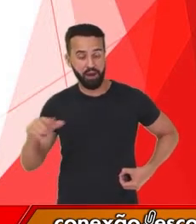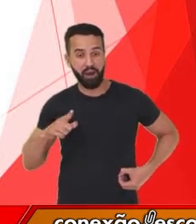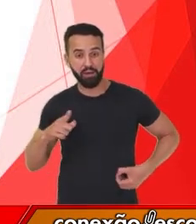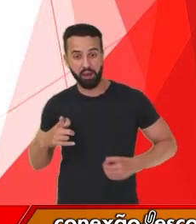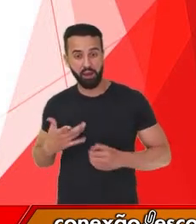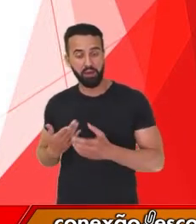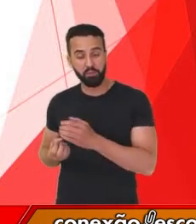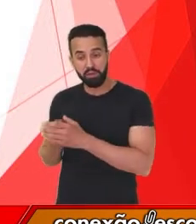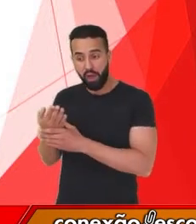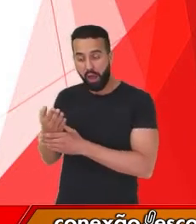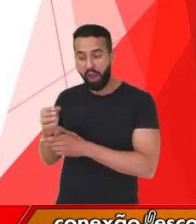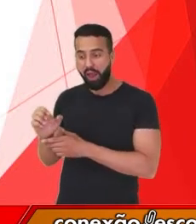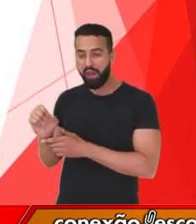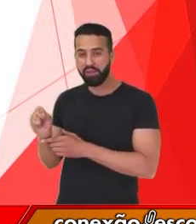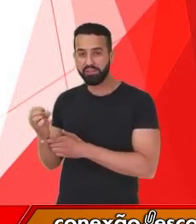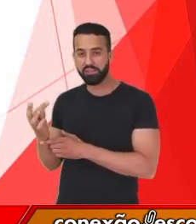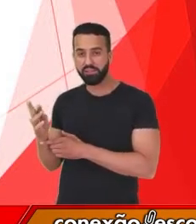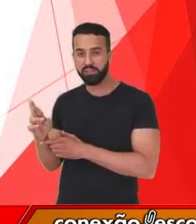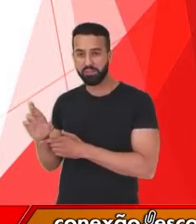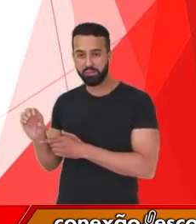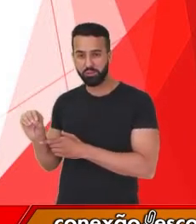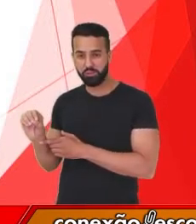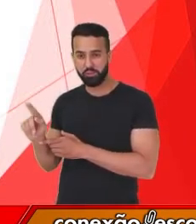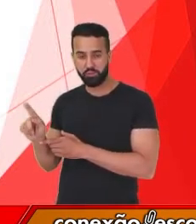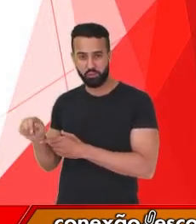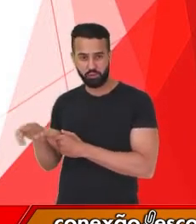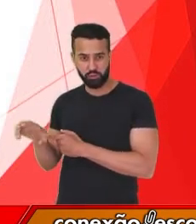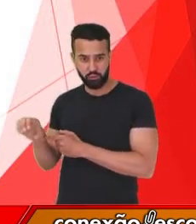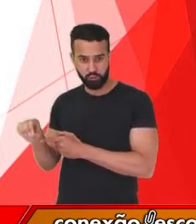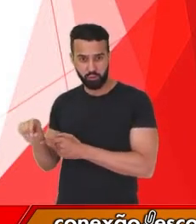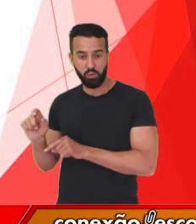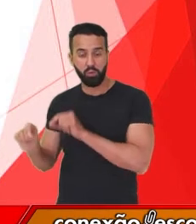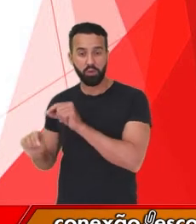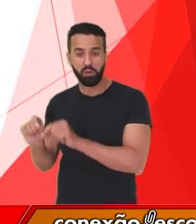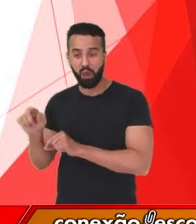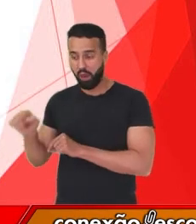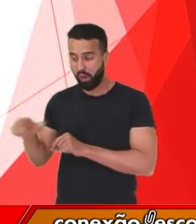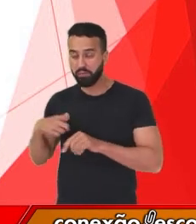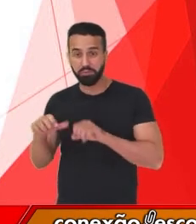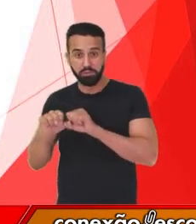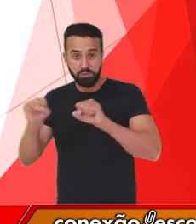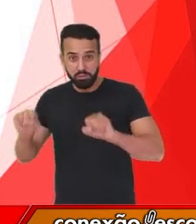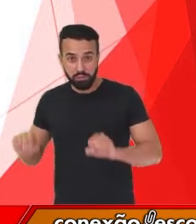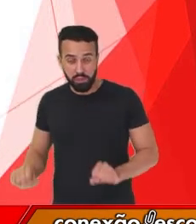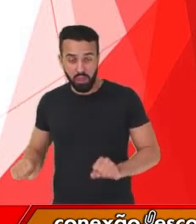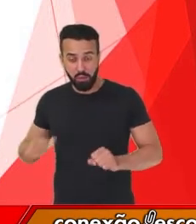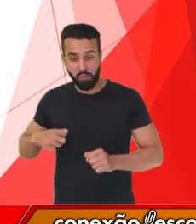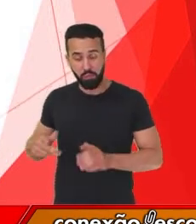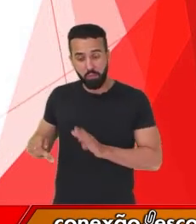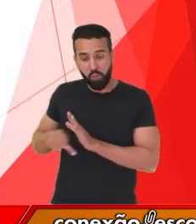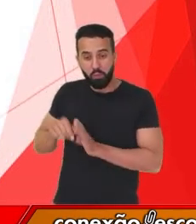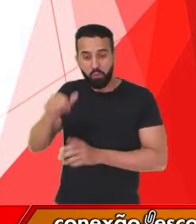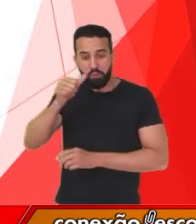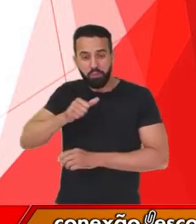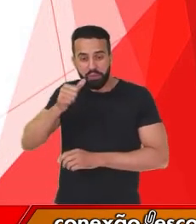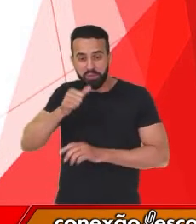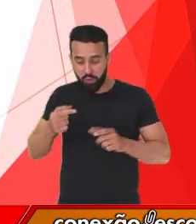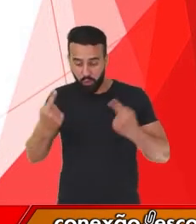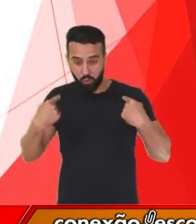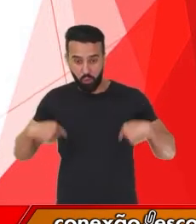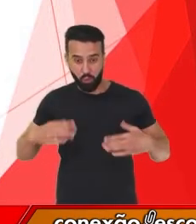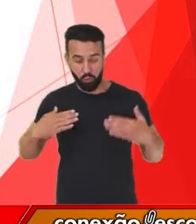Esses folículos ovarianos estão situados numa região do sistema reprodutor feminino chamado